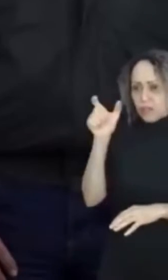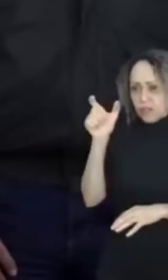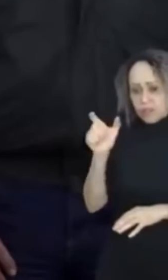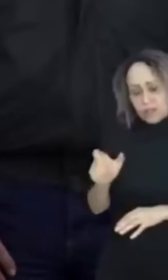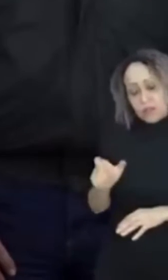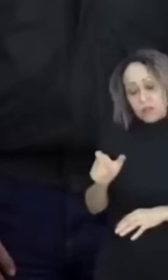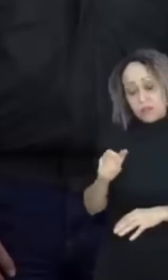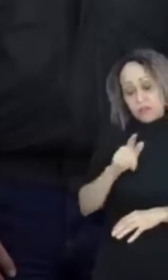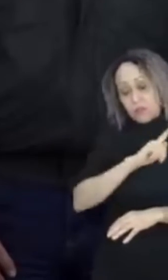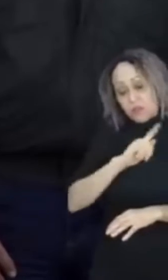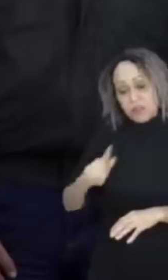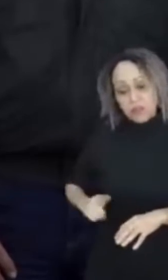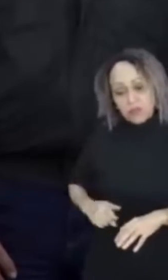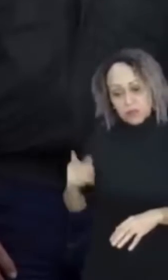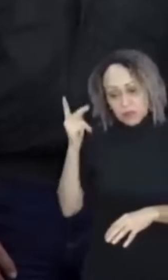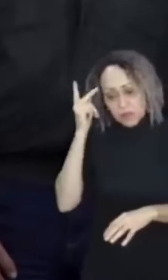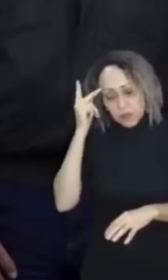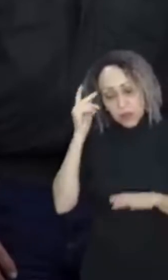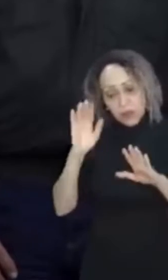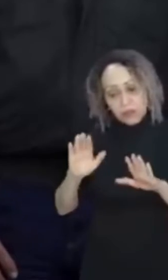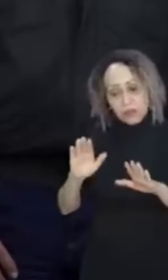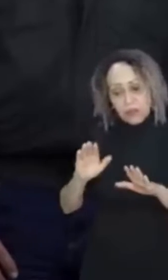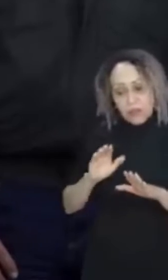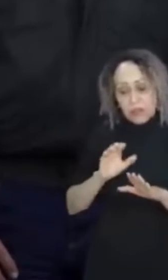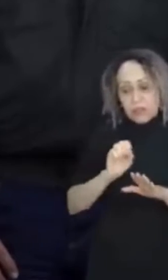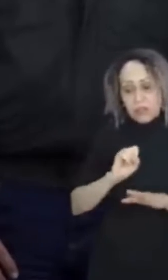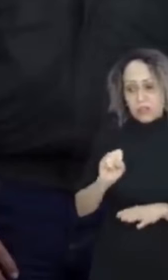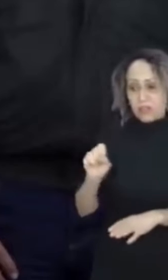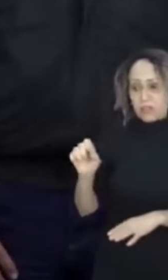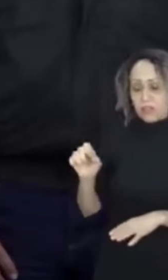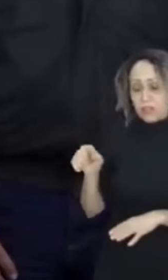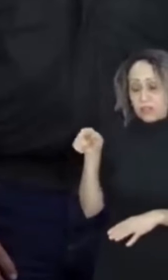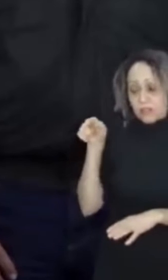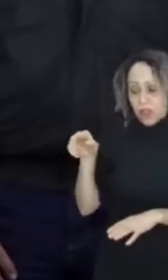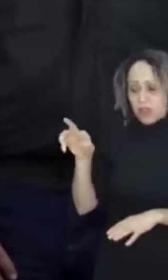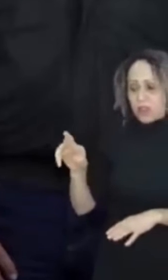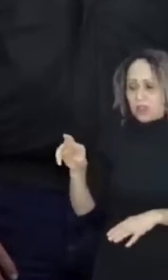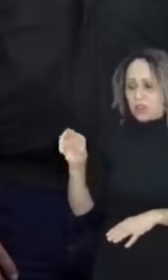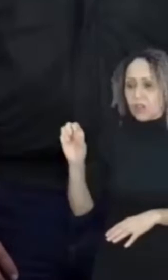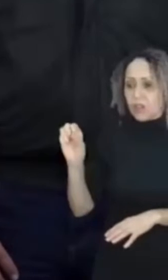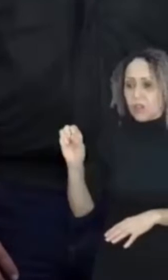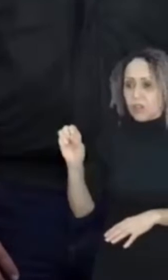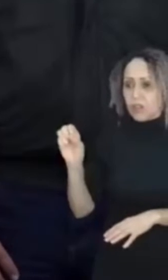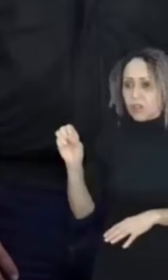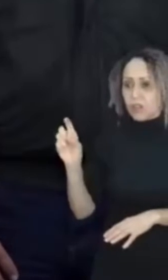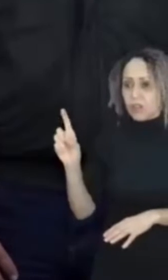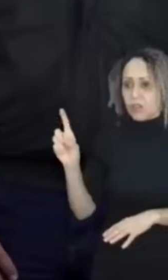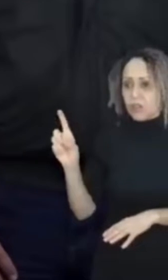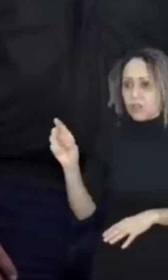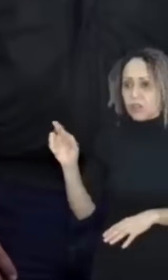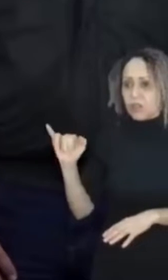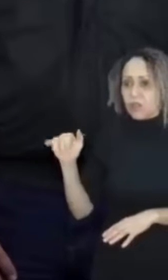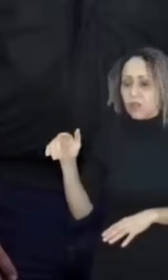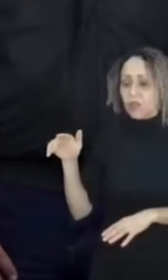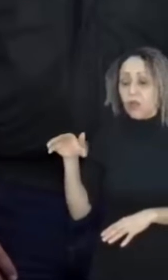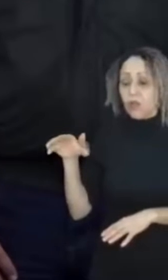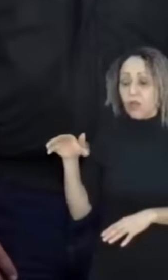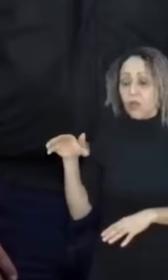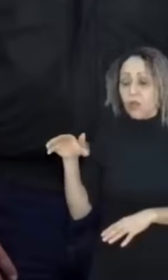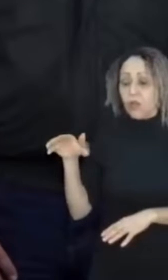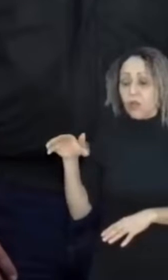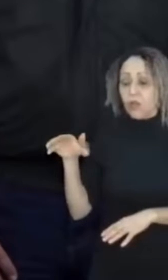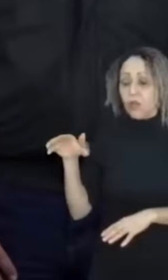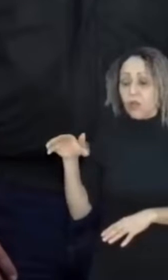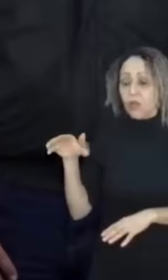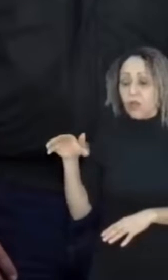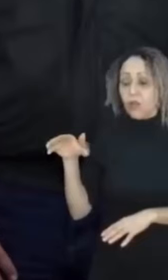uma decisão livre dele, soberana dele. Nós vamos ganhar do Bolsonaro com o apoio dele aqui em São Paulo. Tenho certeza que nós